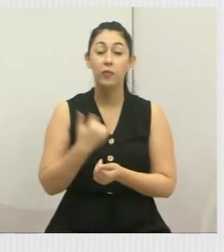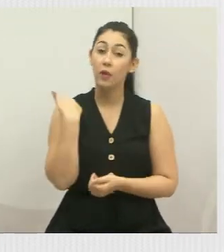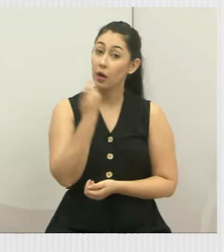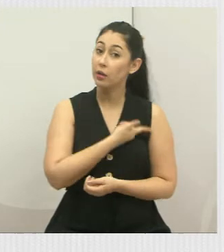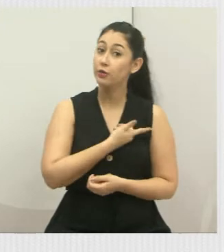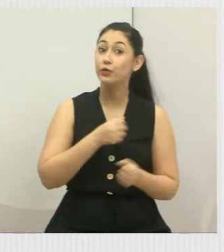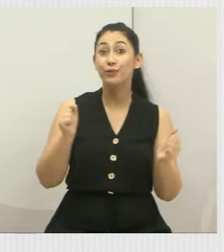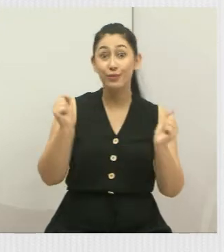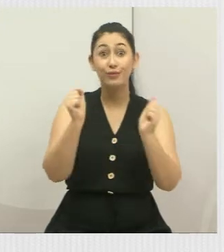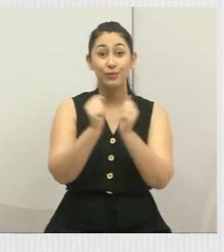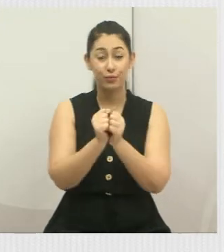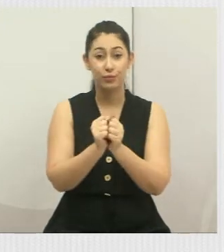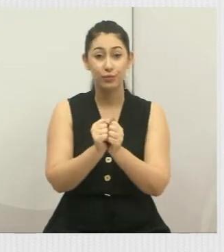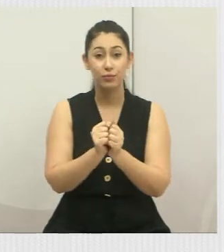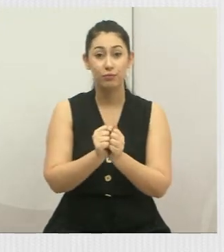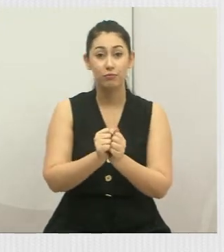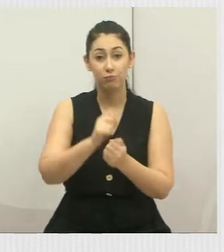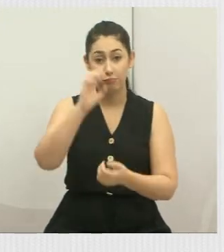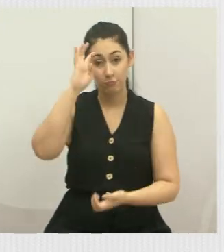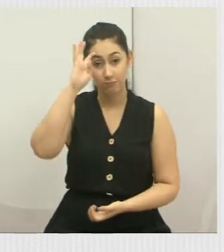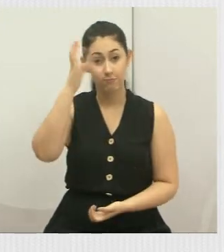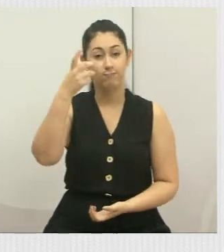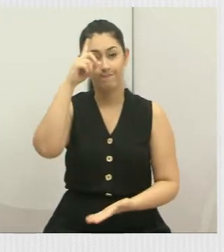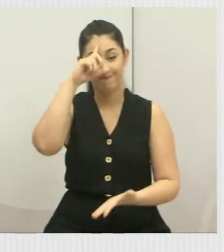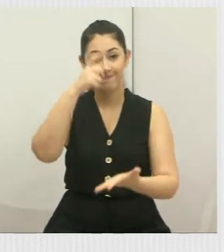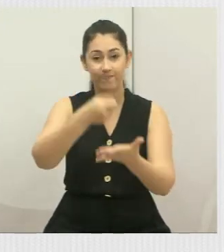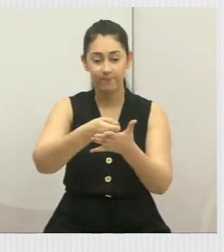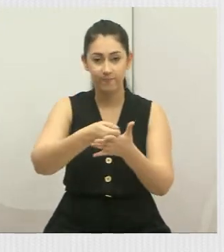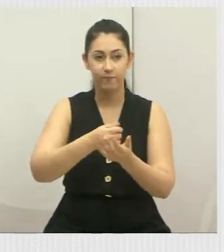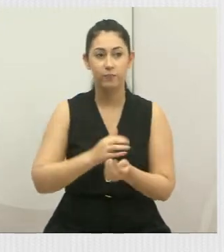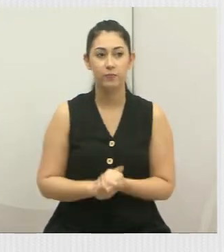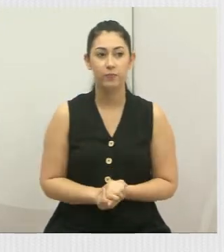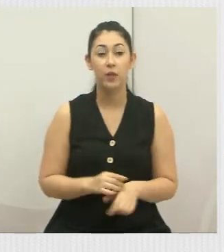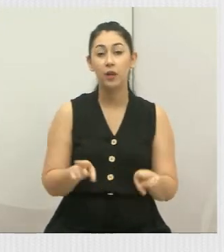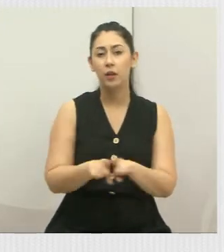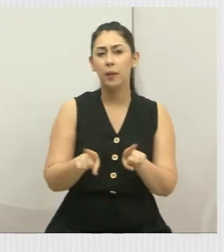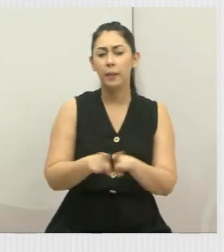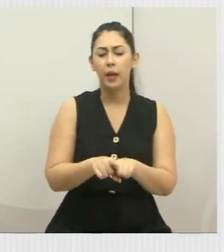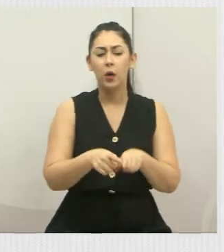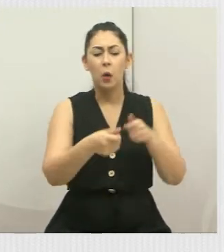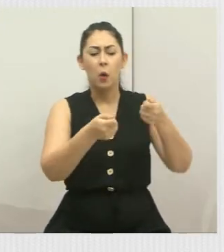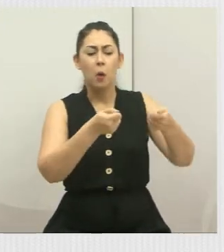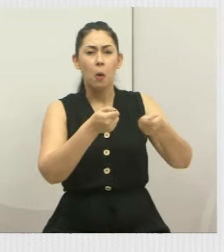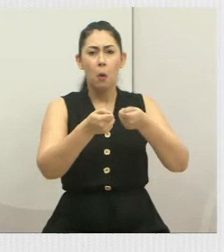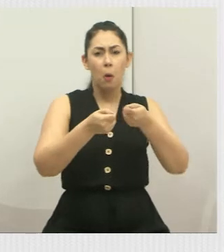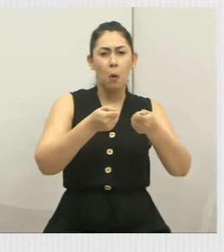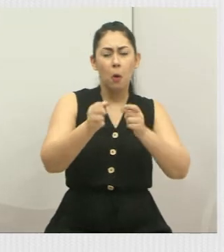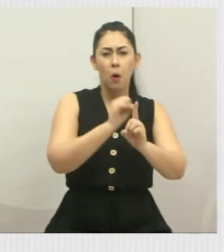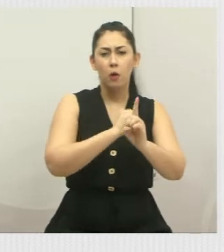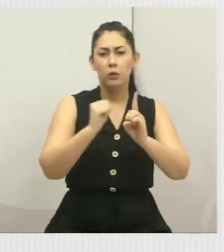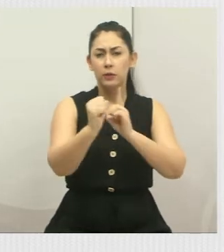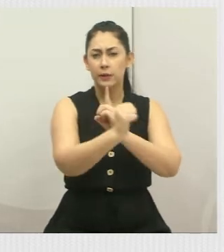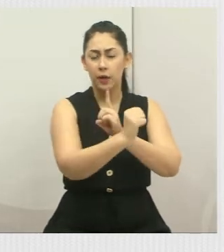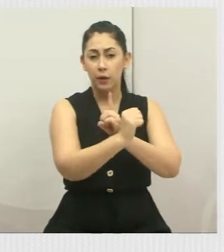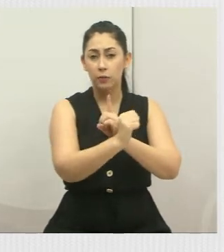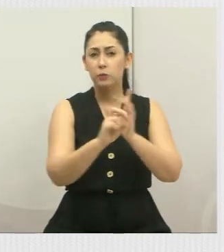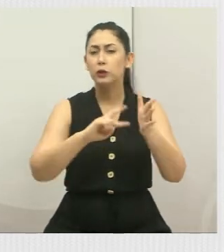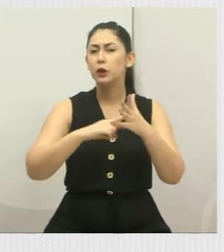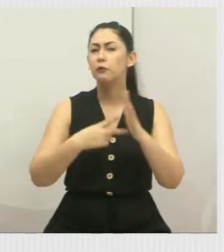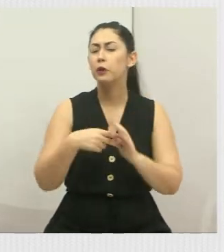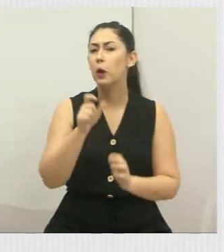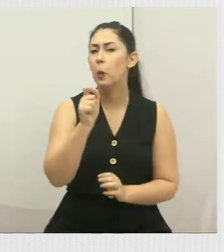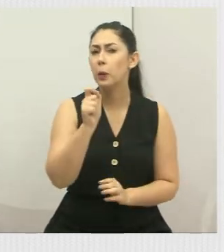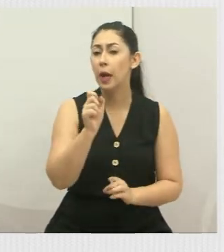isso juntos com a população também. Tá? Controle social, ou seja, a sociedade